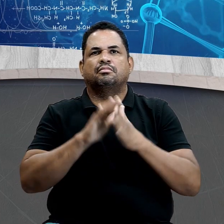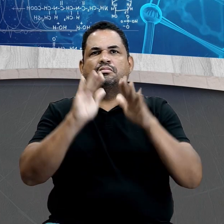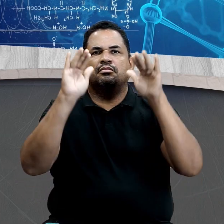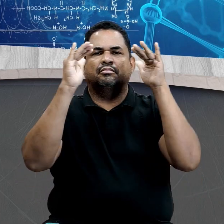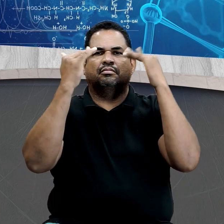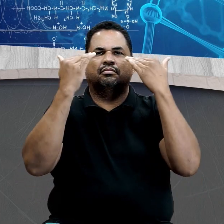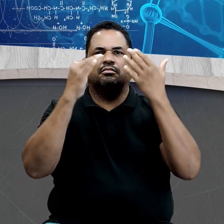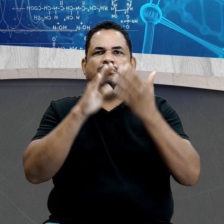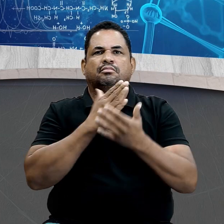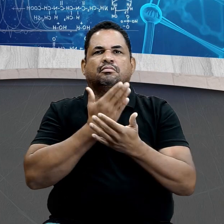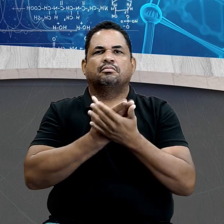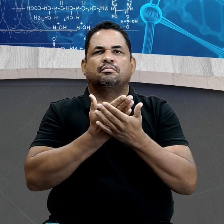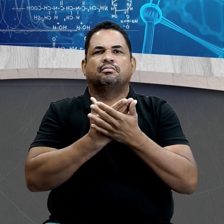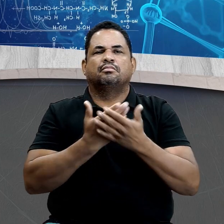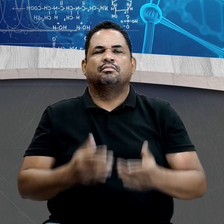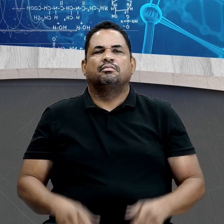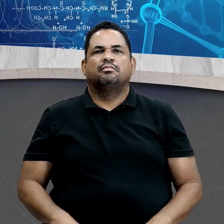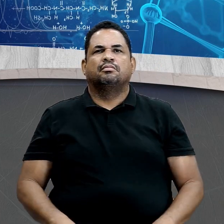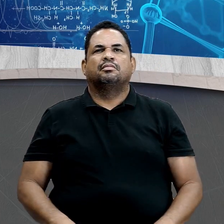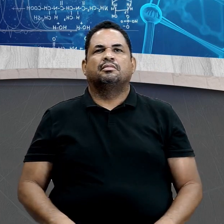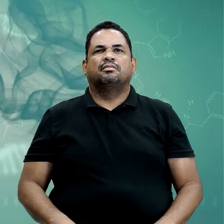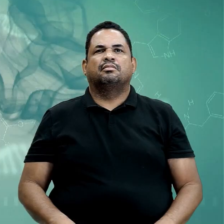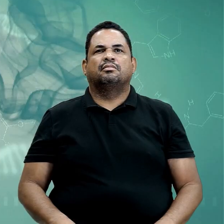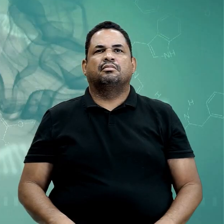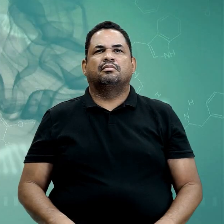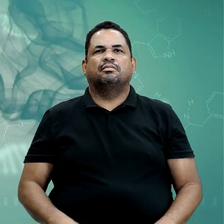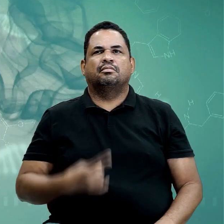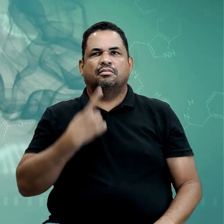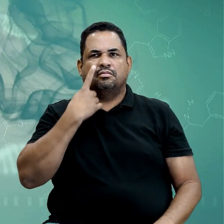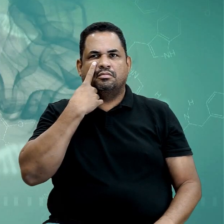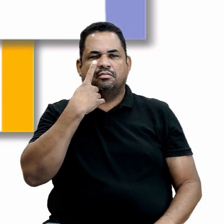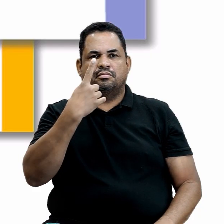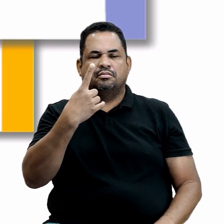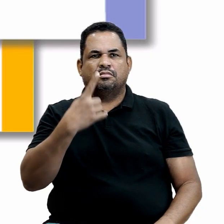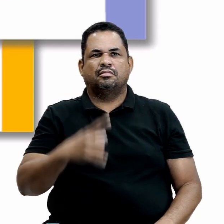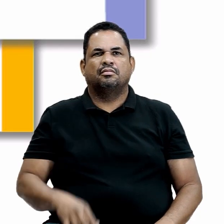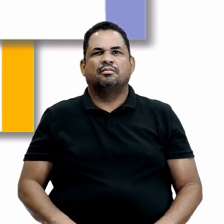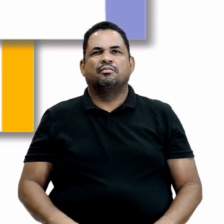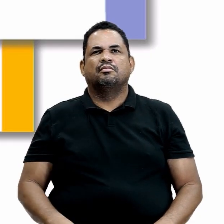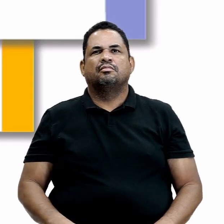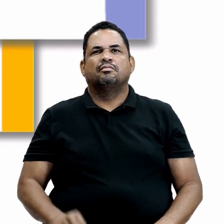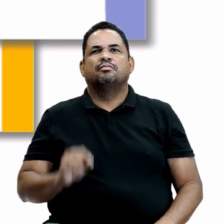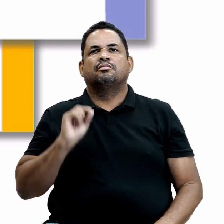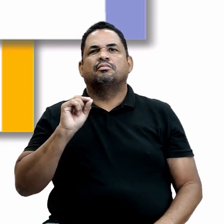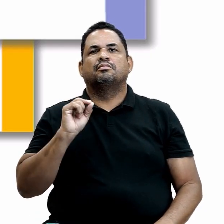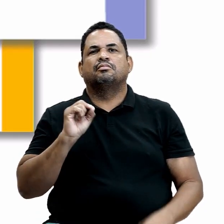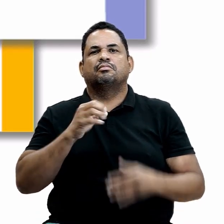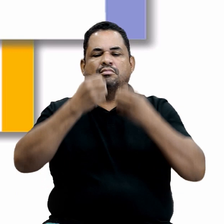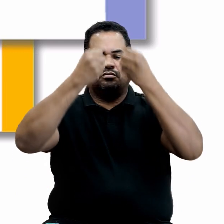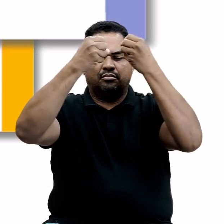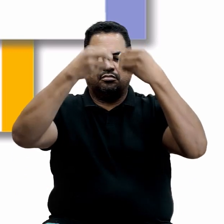porque nesta aula você vai observar, você vai ver o que vamos tratar sobre